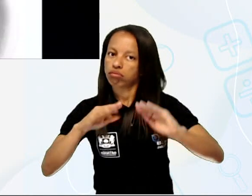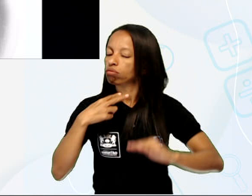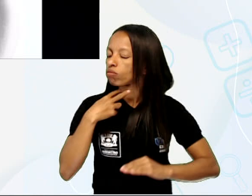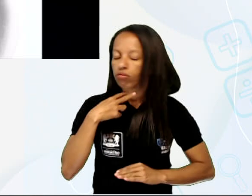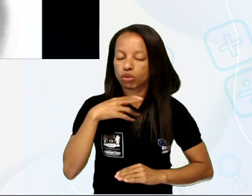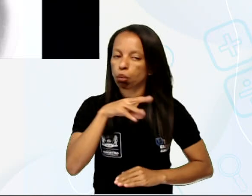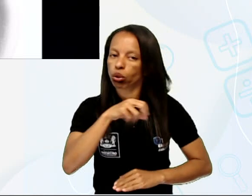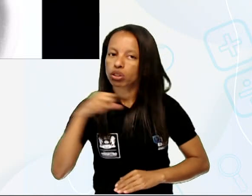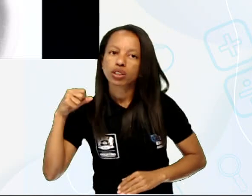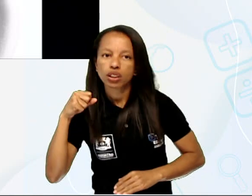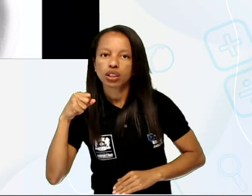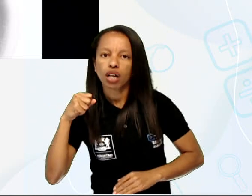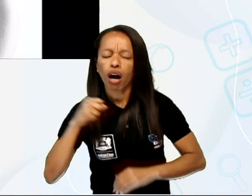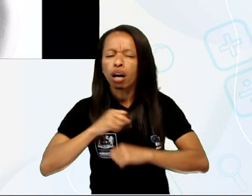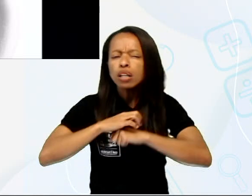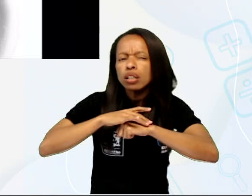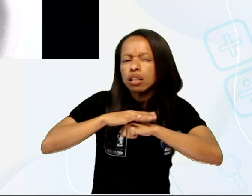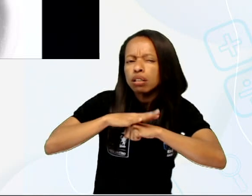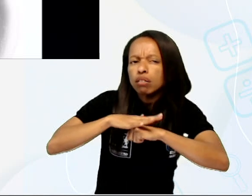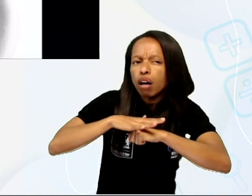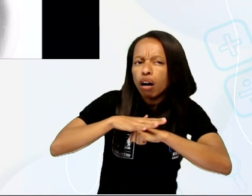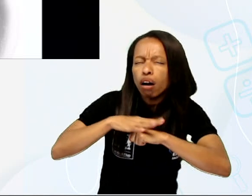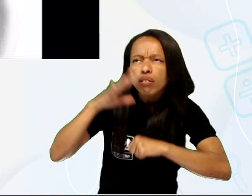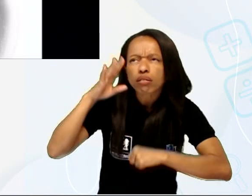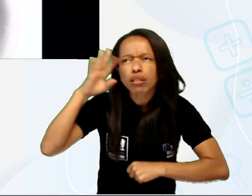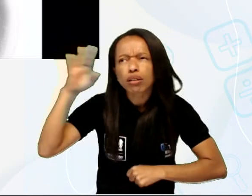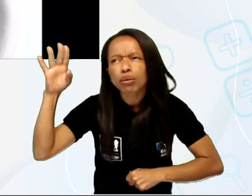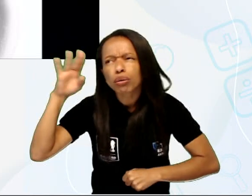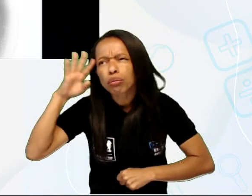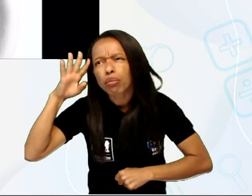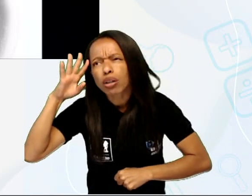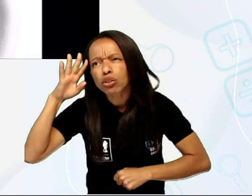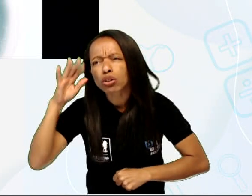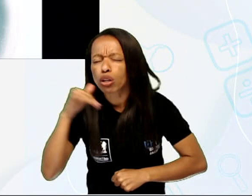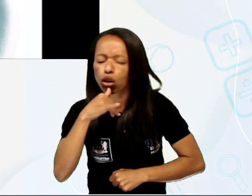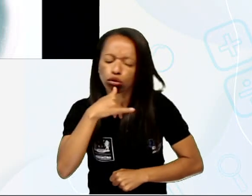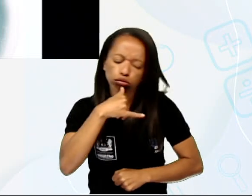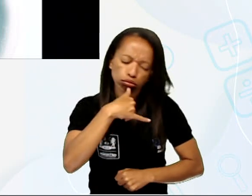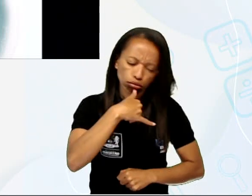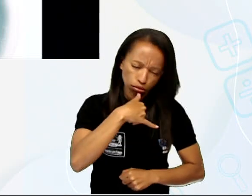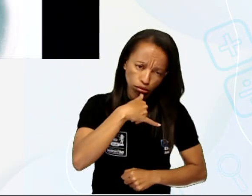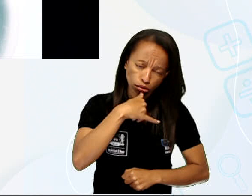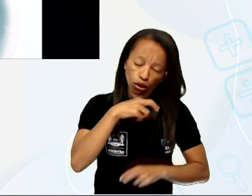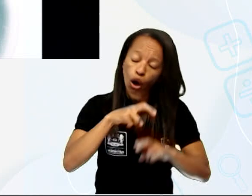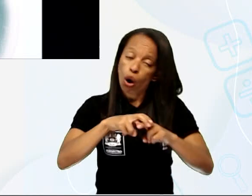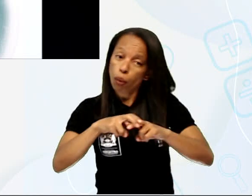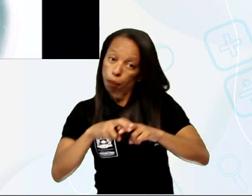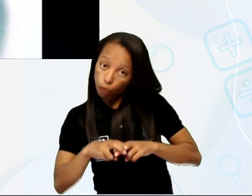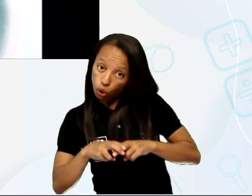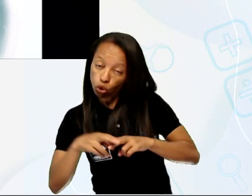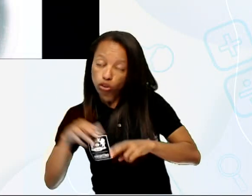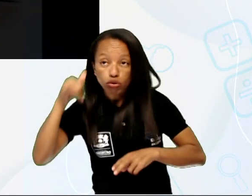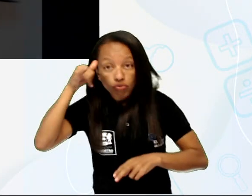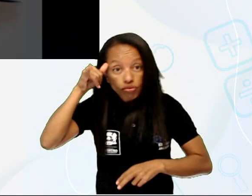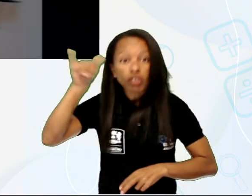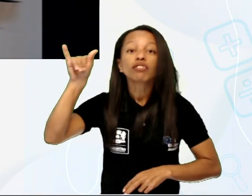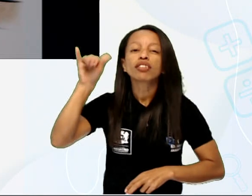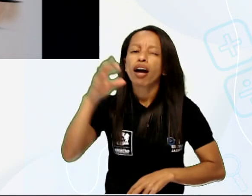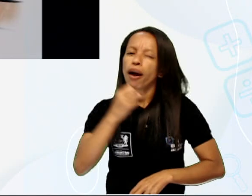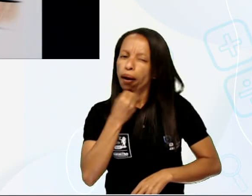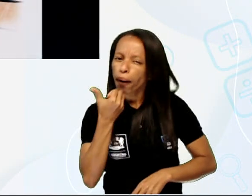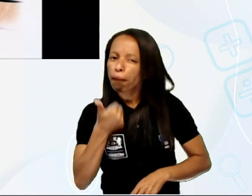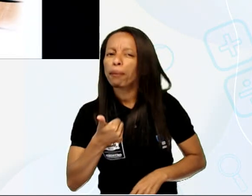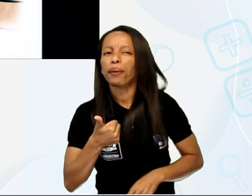o bebê adoecer? Imagina só que tristeza. Por isso prevenir é uma beleza.